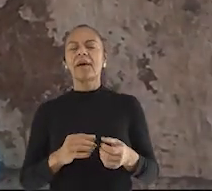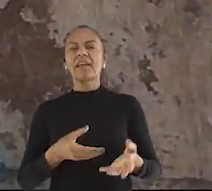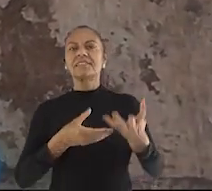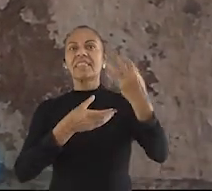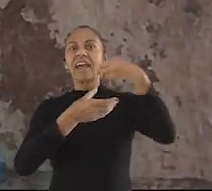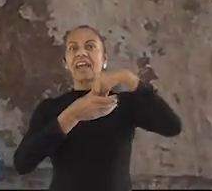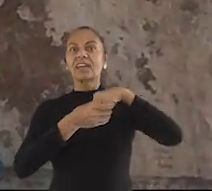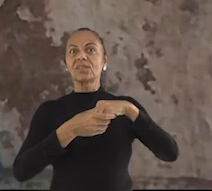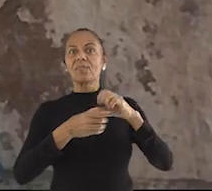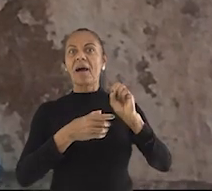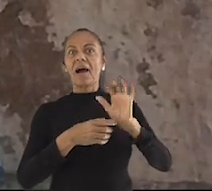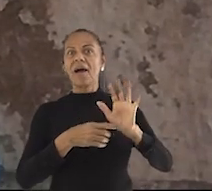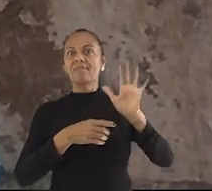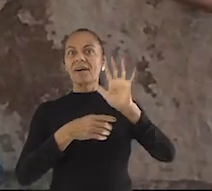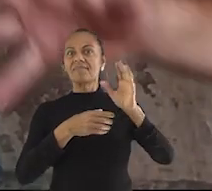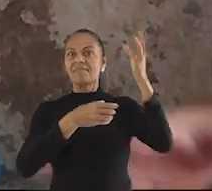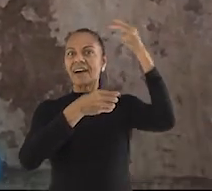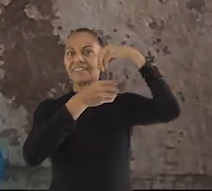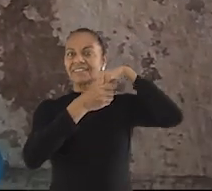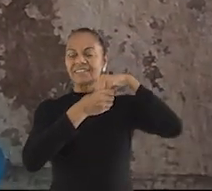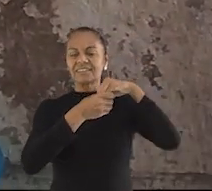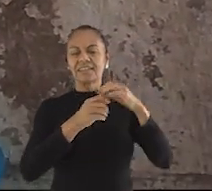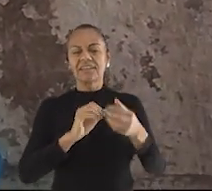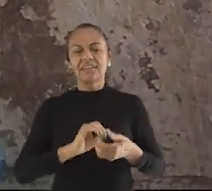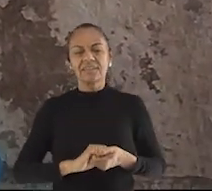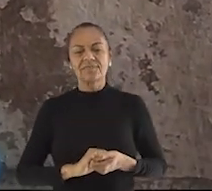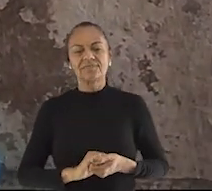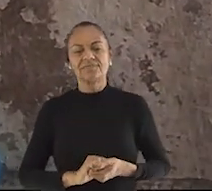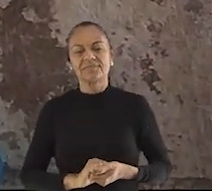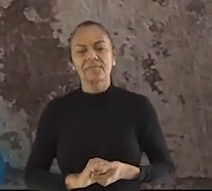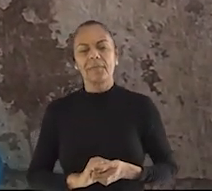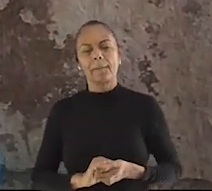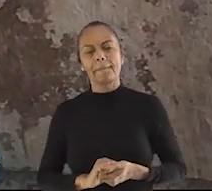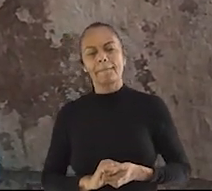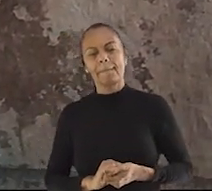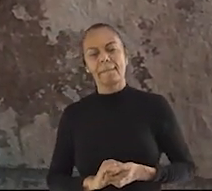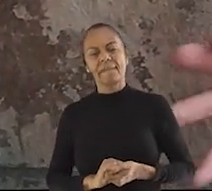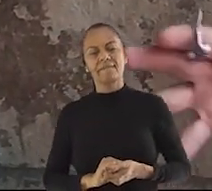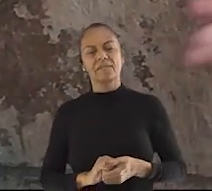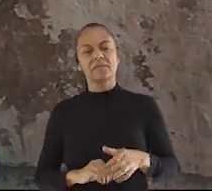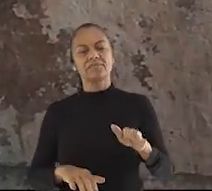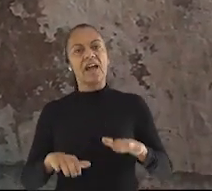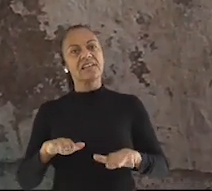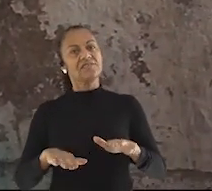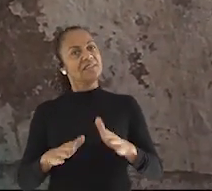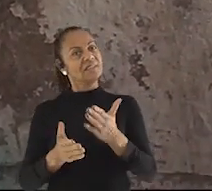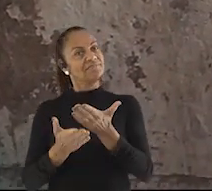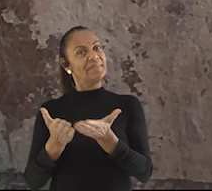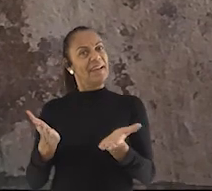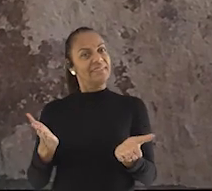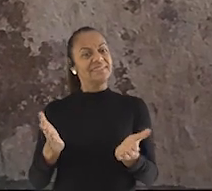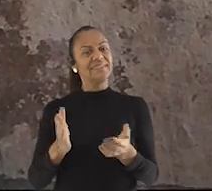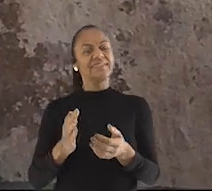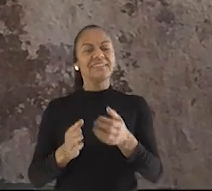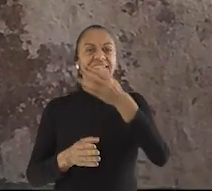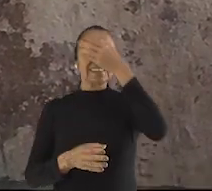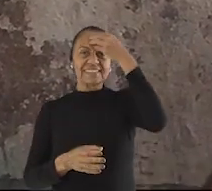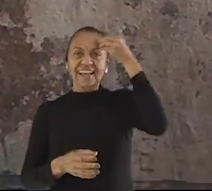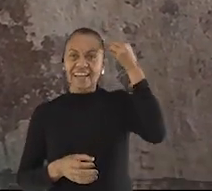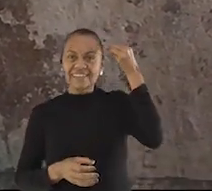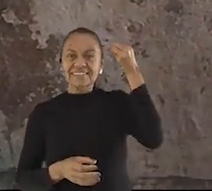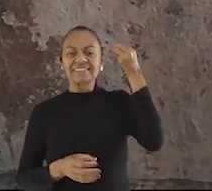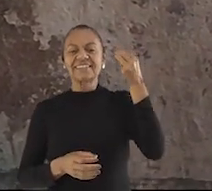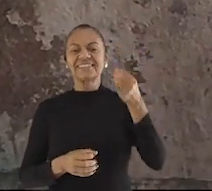vai aumentando, como se fosse um mapa na sua cabeça. Agora, nem todo mundo tem esse dom de pegar tudo. Às vezes a gente